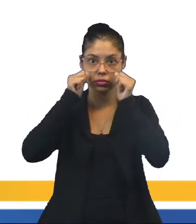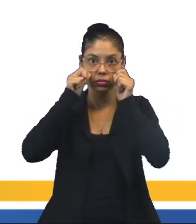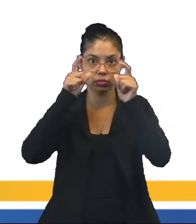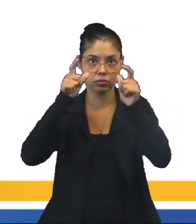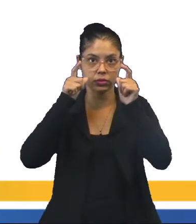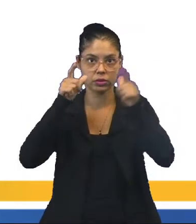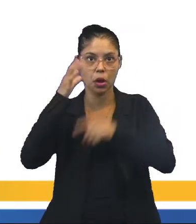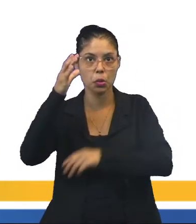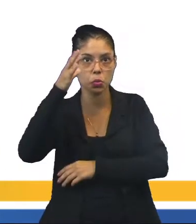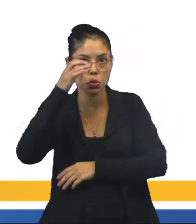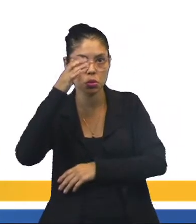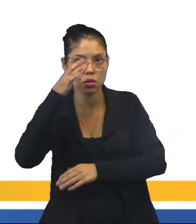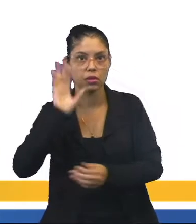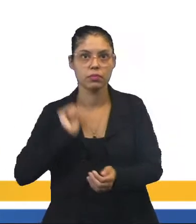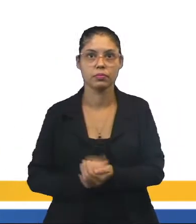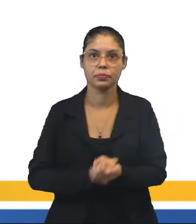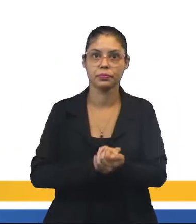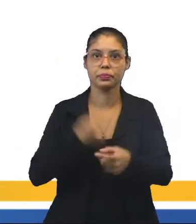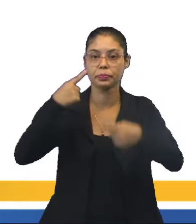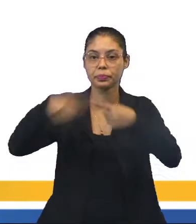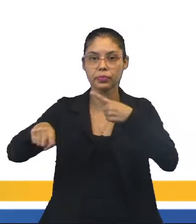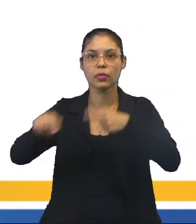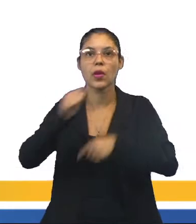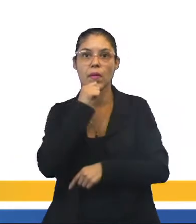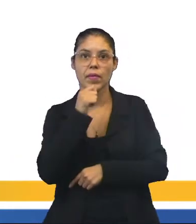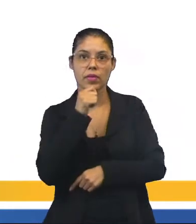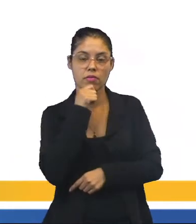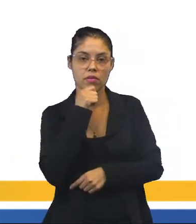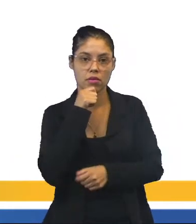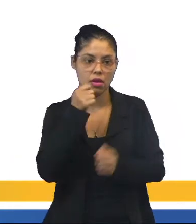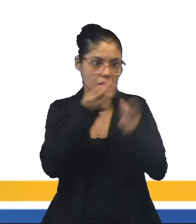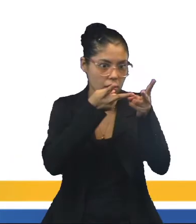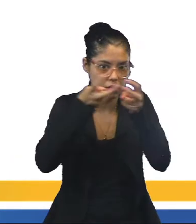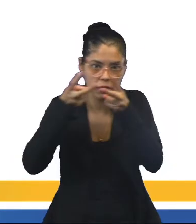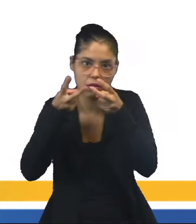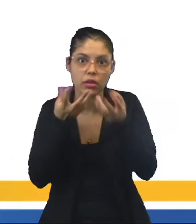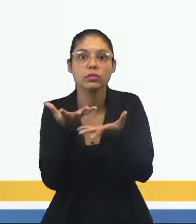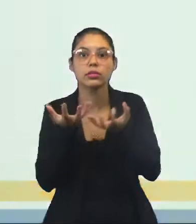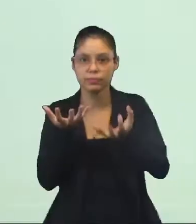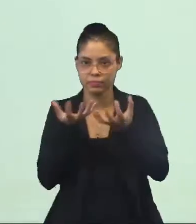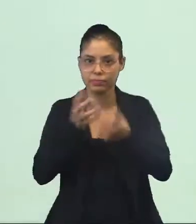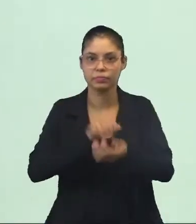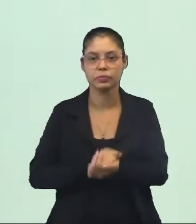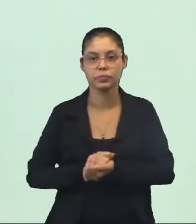a curiosidade e tornar o proibido ainda mais atrativo.